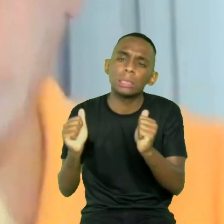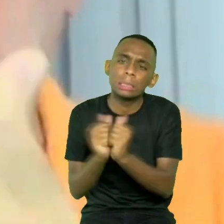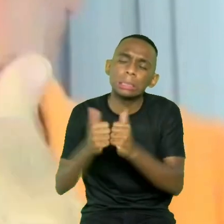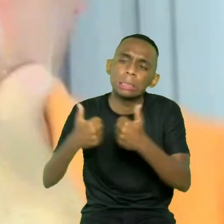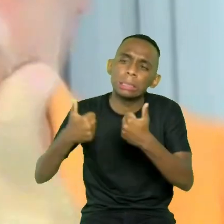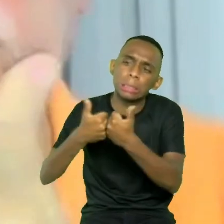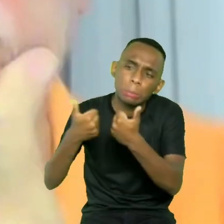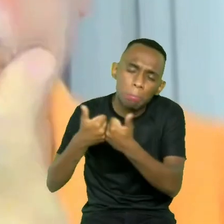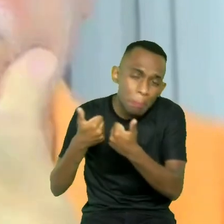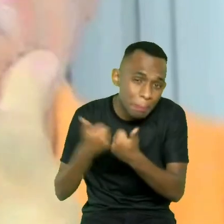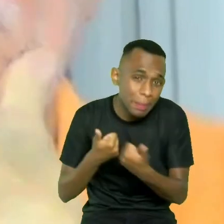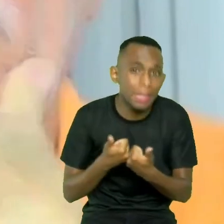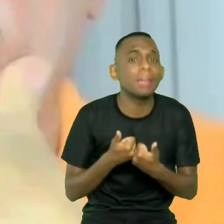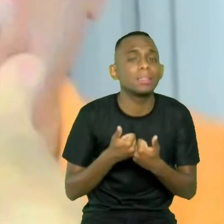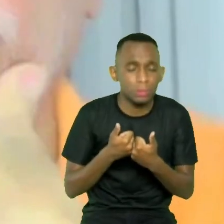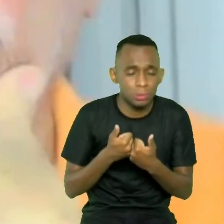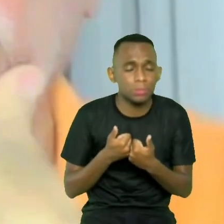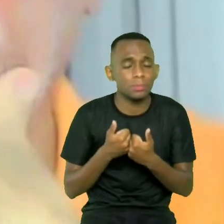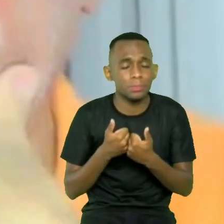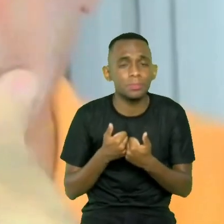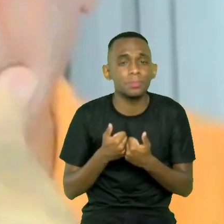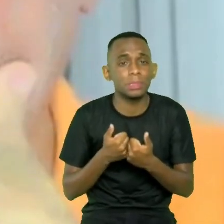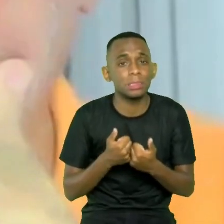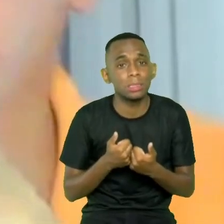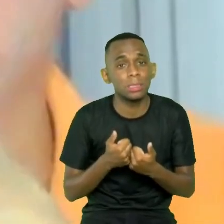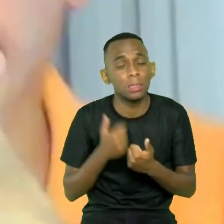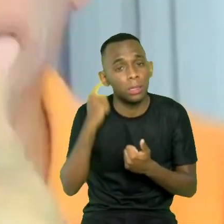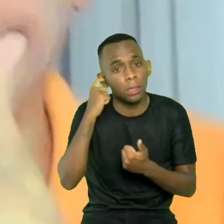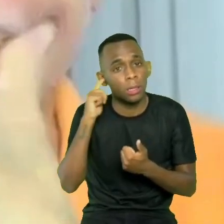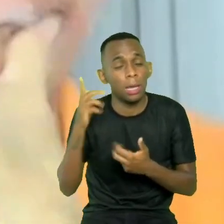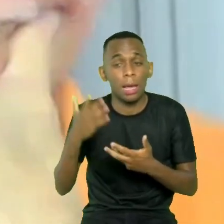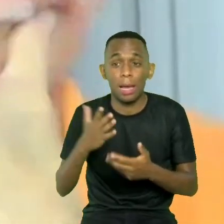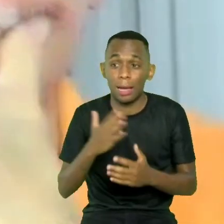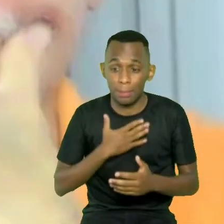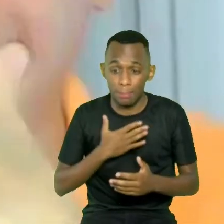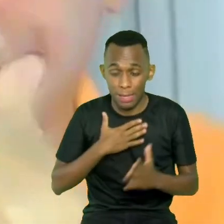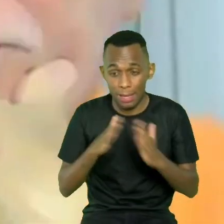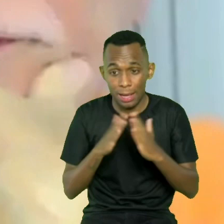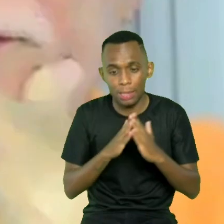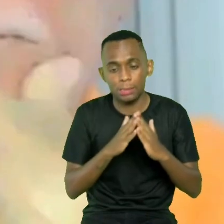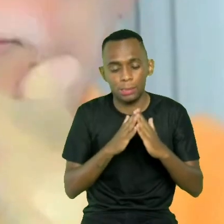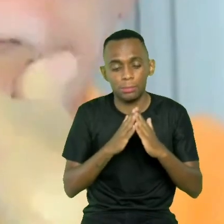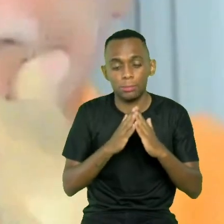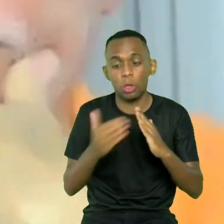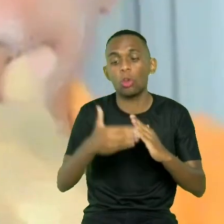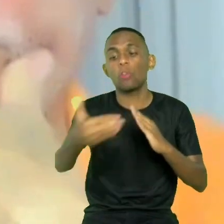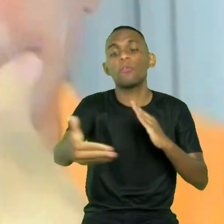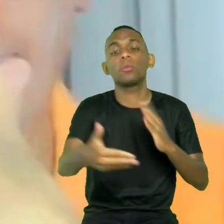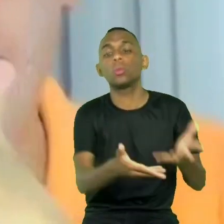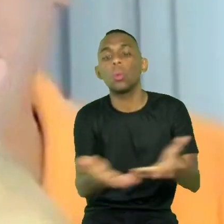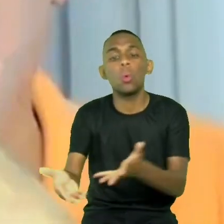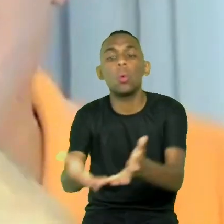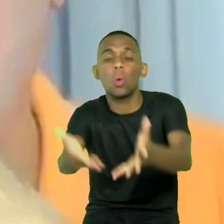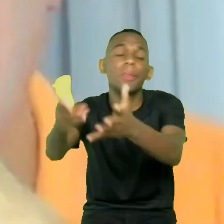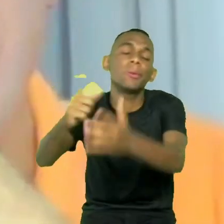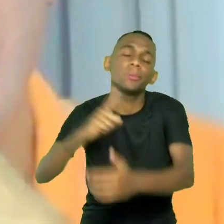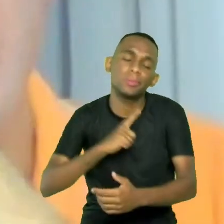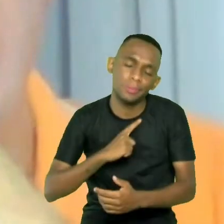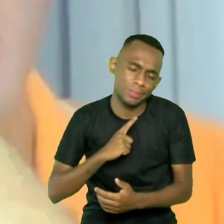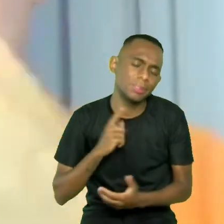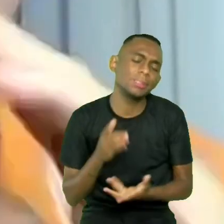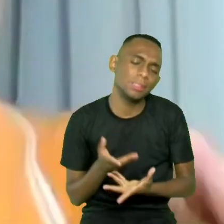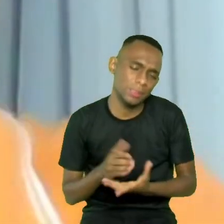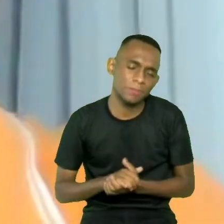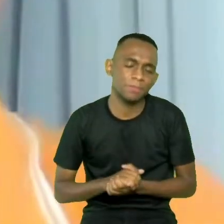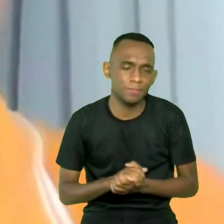meus primeiros anos, o fundo do quintal era o rio. O rio passava exatamente no fundo do quintal.